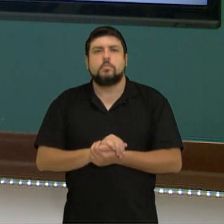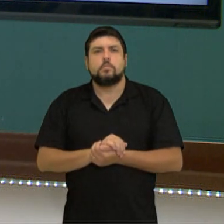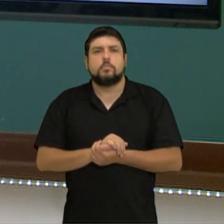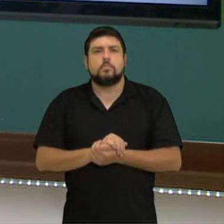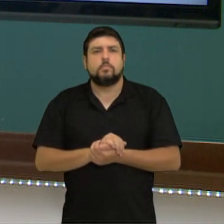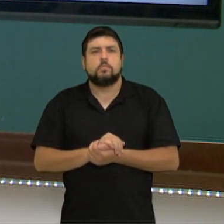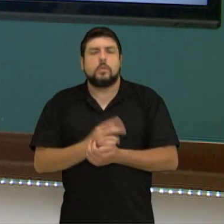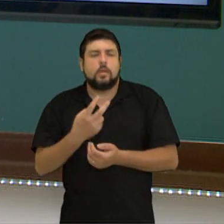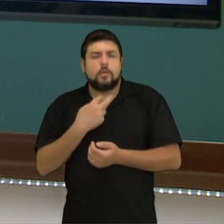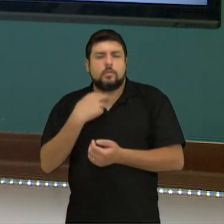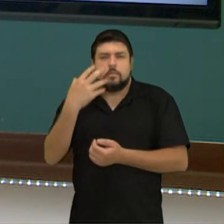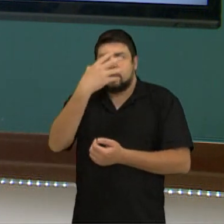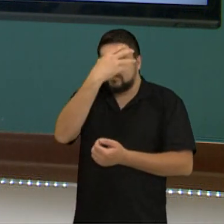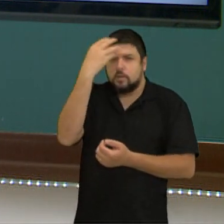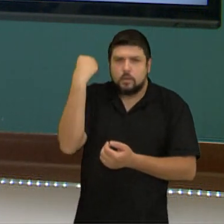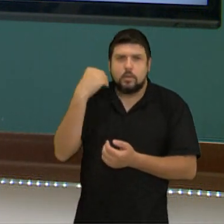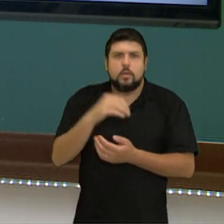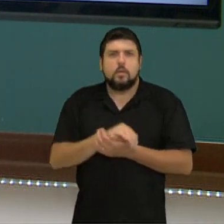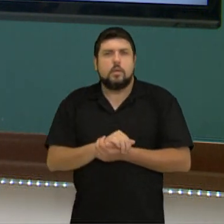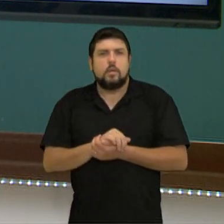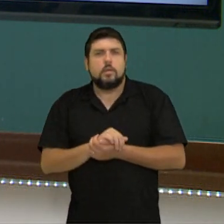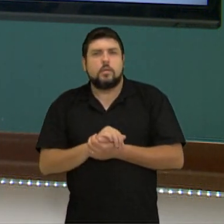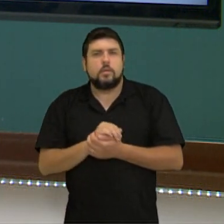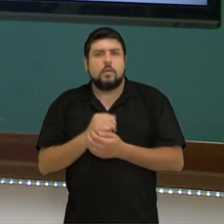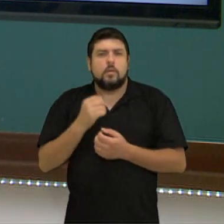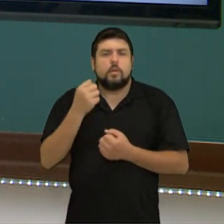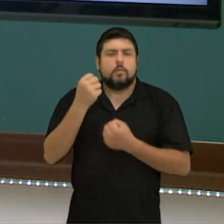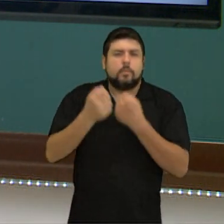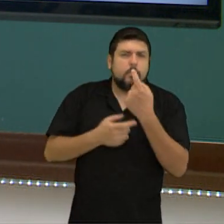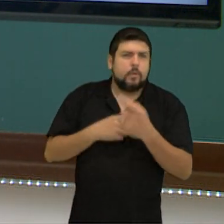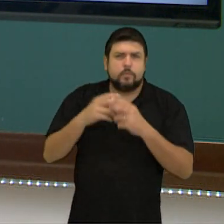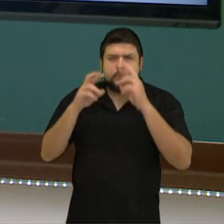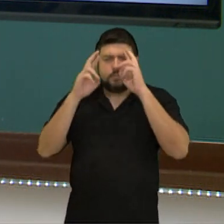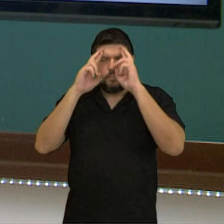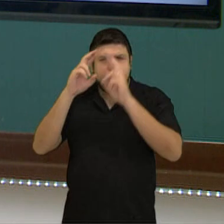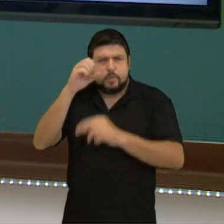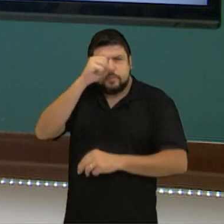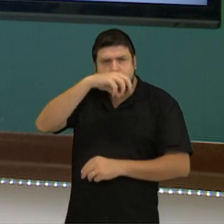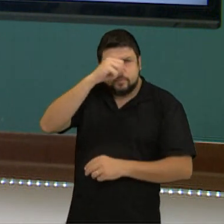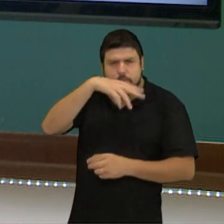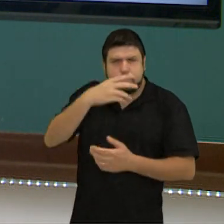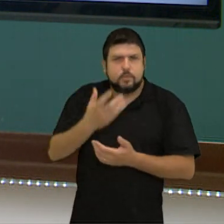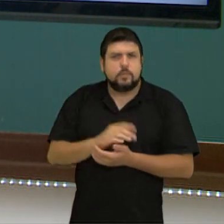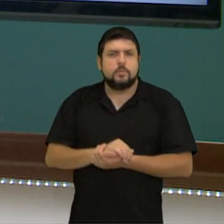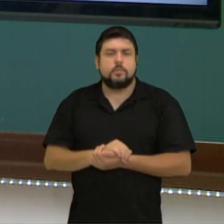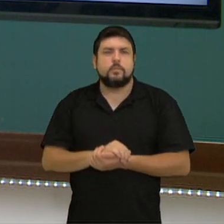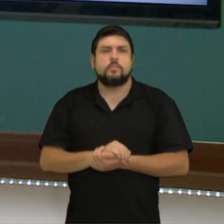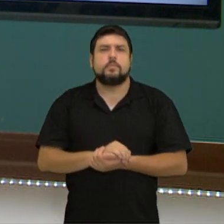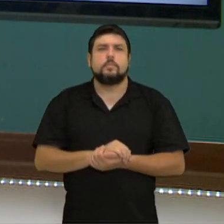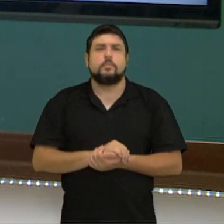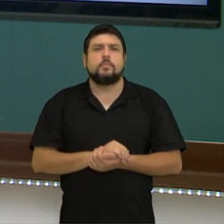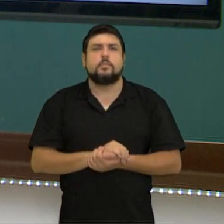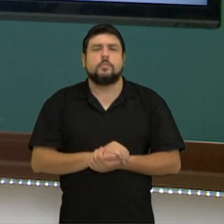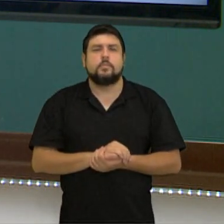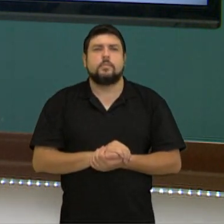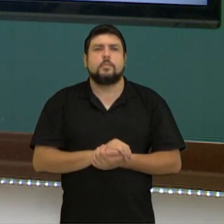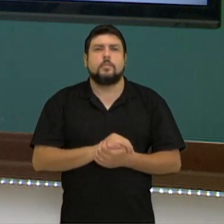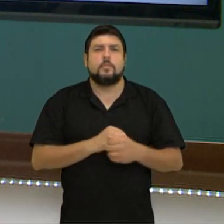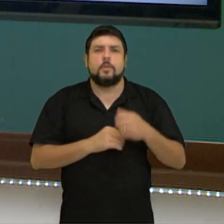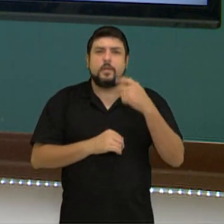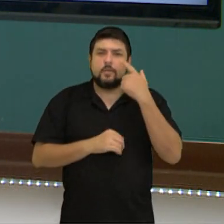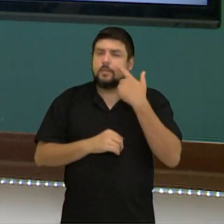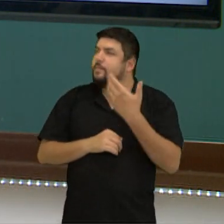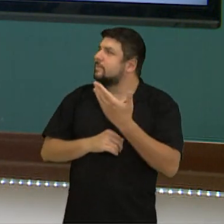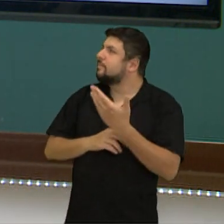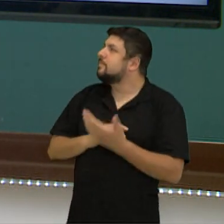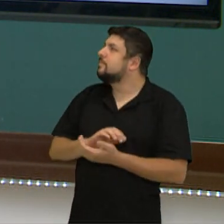irregularmente, desorganizado, inconfidencialmente, desrespeitosamente, tá ok? Ó, prefixo, que vem